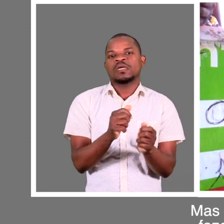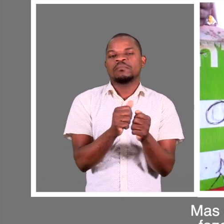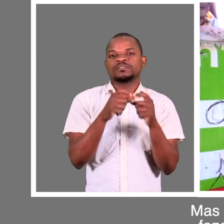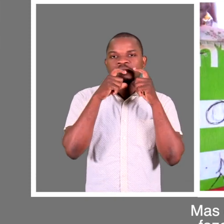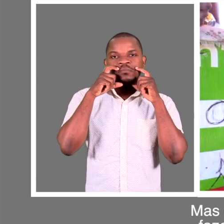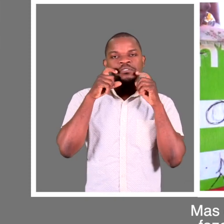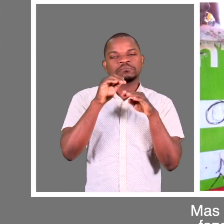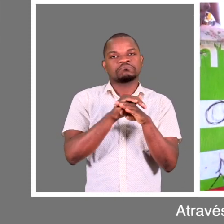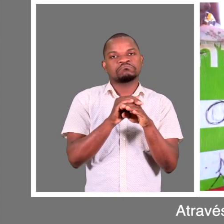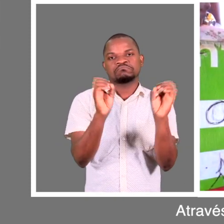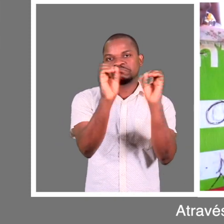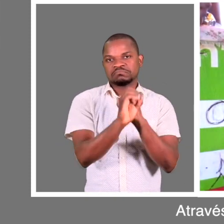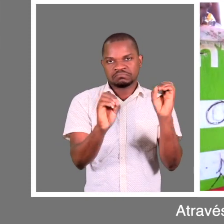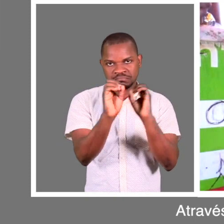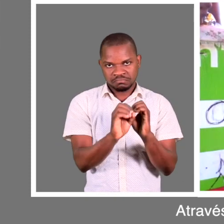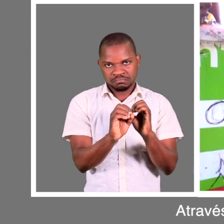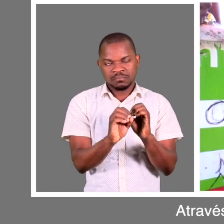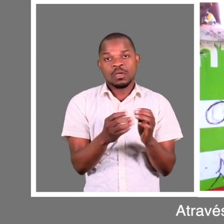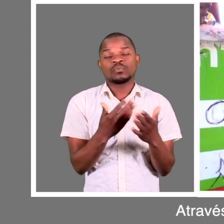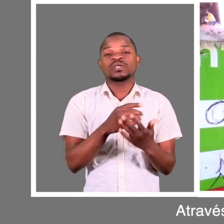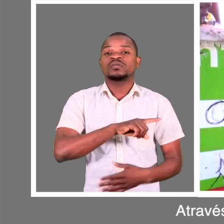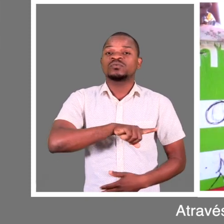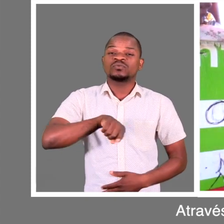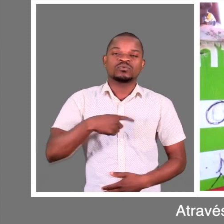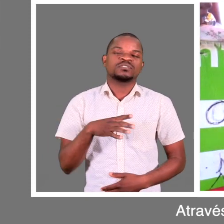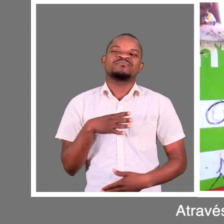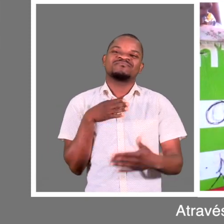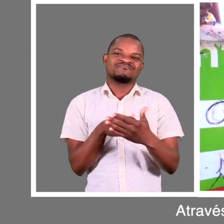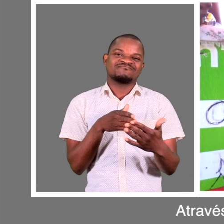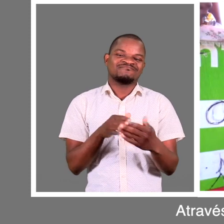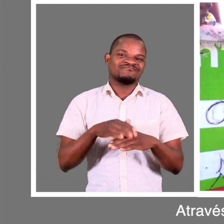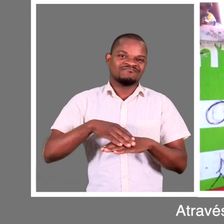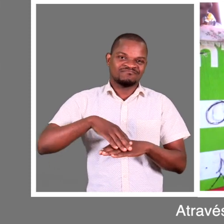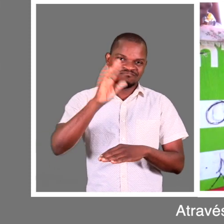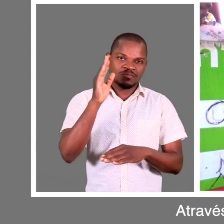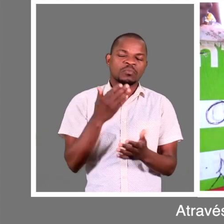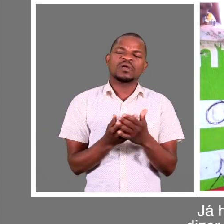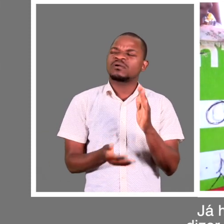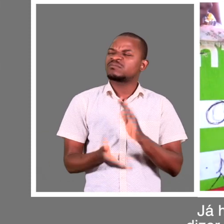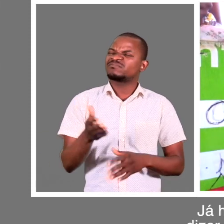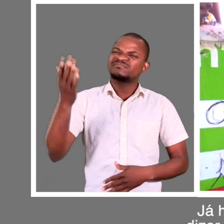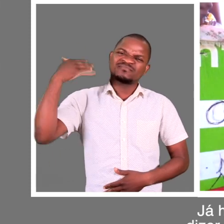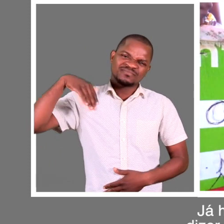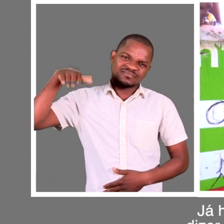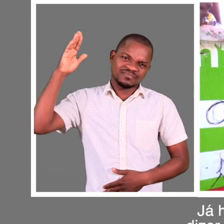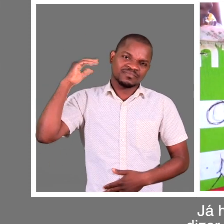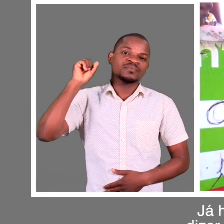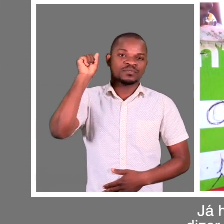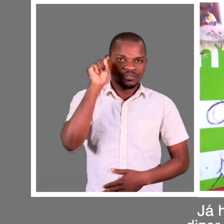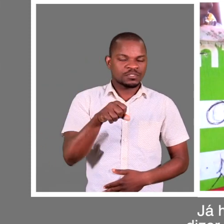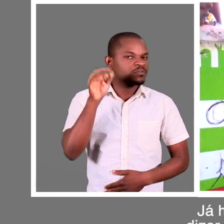máscara através da nossa consequência. Iniciaram há muito tempo, sim, nós já estamos a